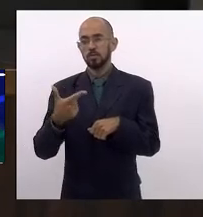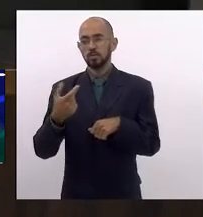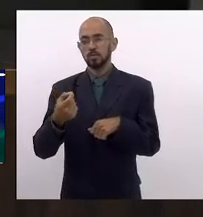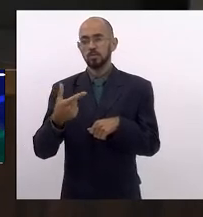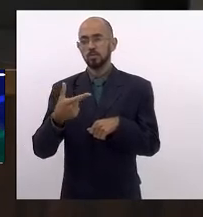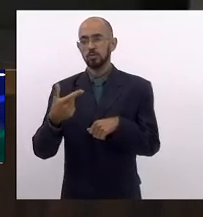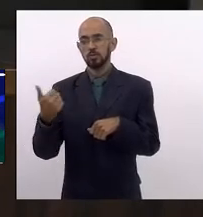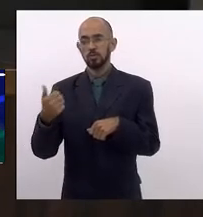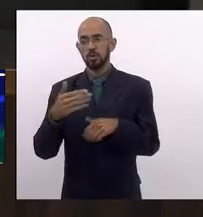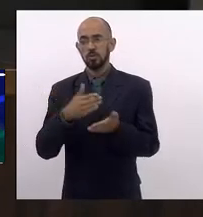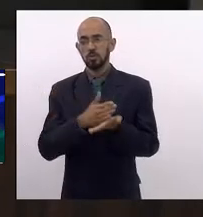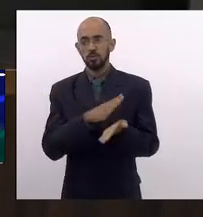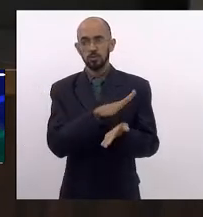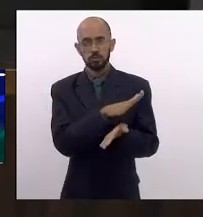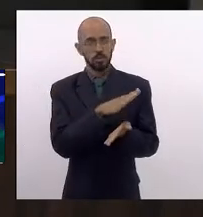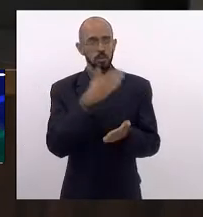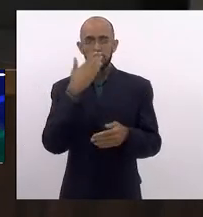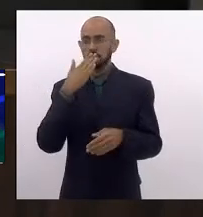mostrar o aprovado